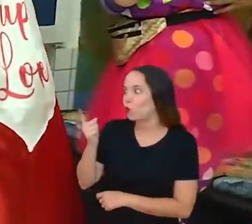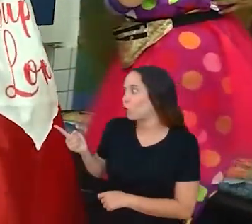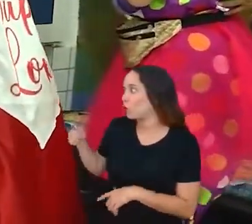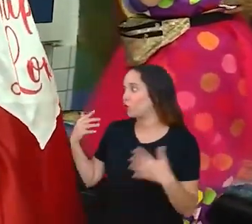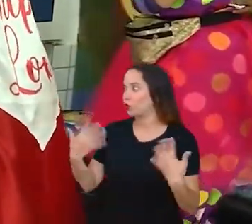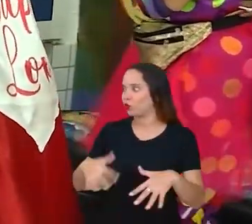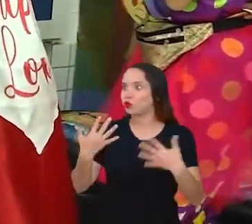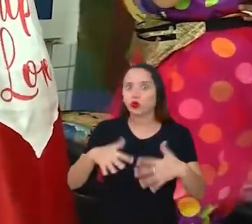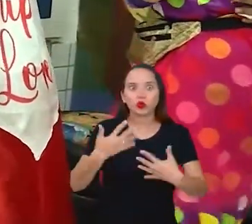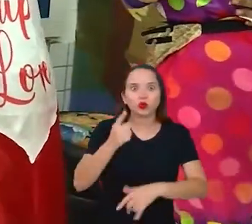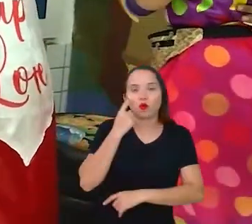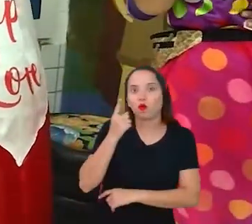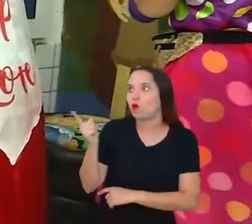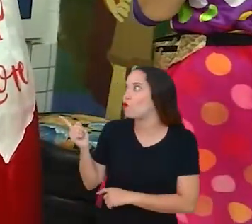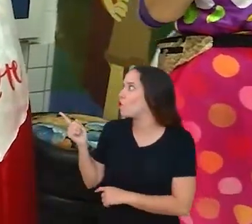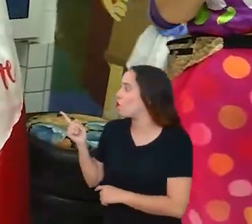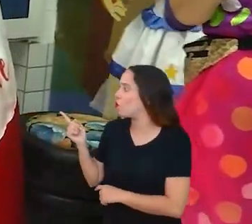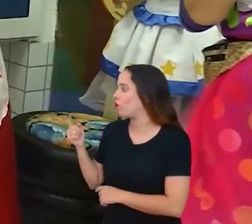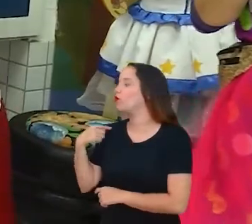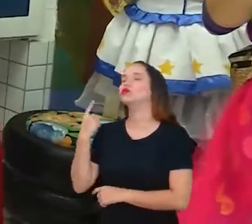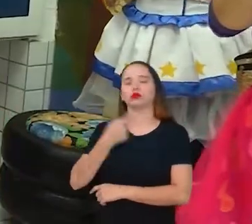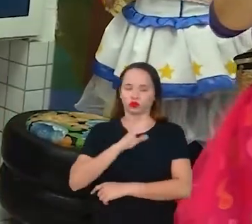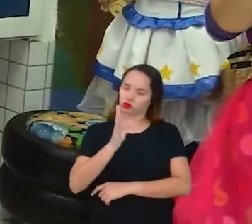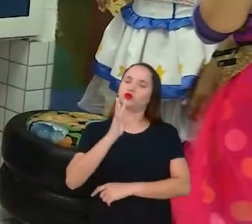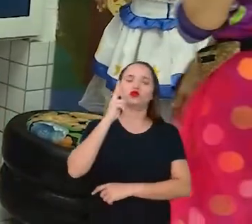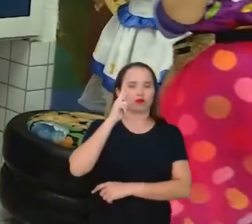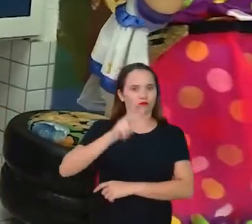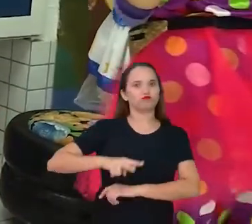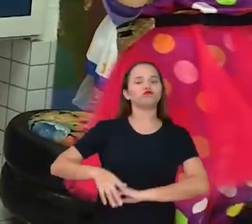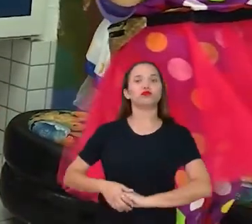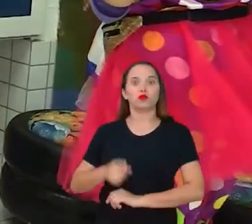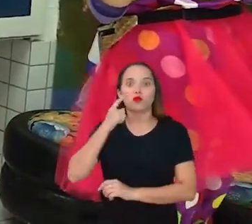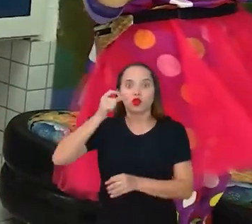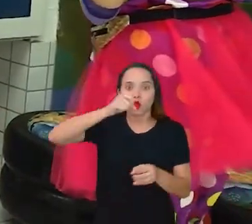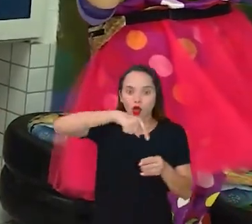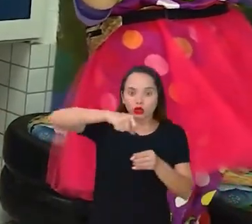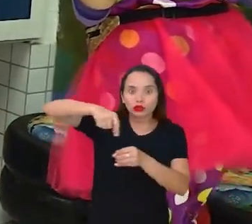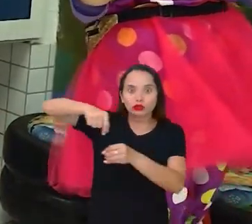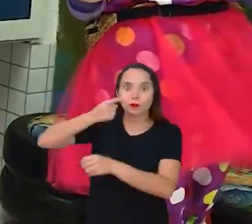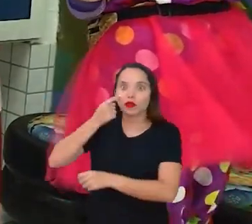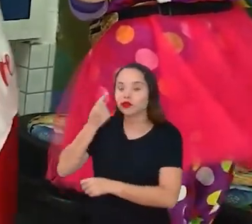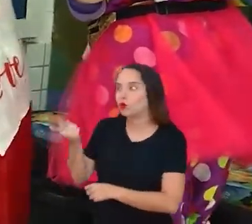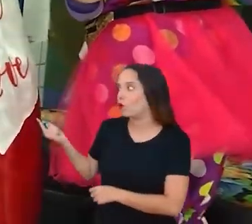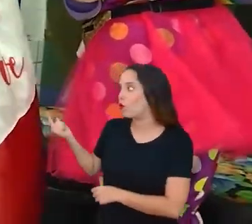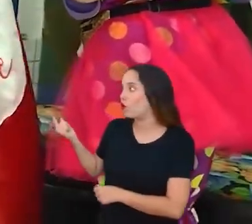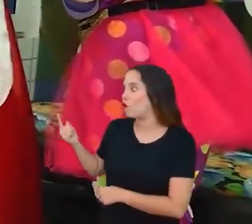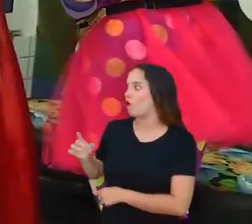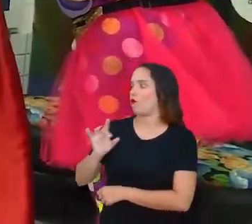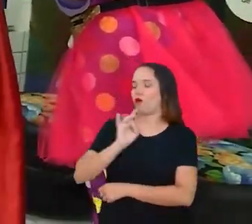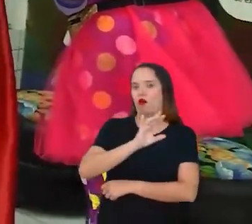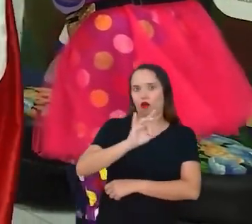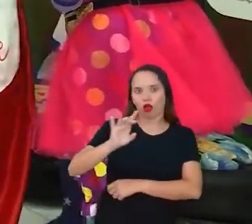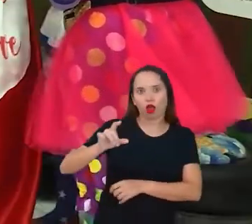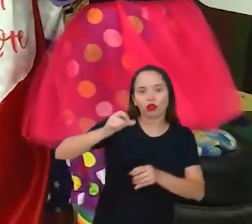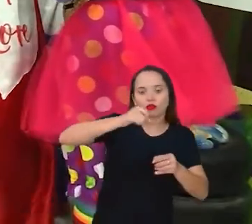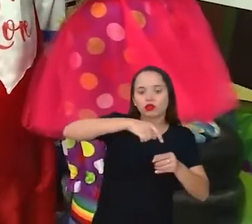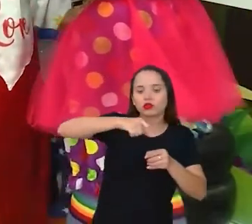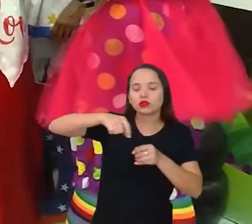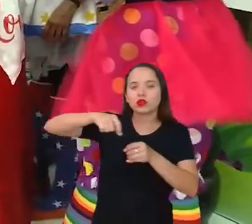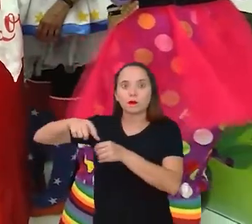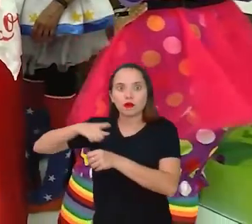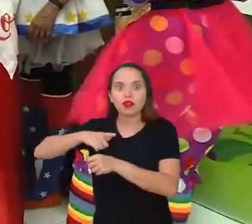só, gente. A gente viu. E aqui, ó. Olha as sementes. Cada semente tem aí, ó,